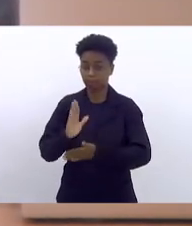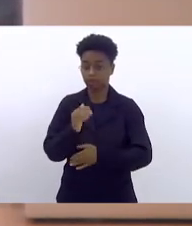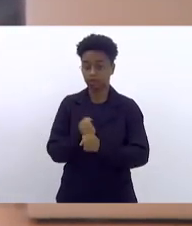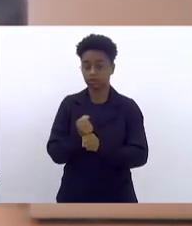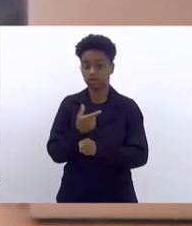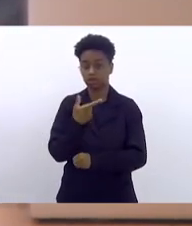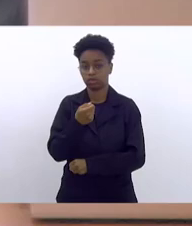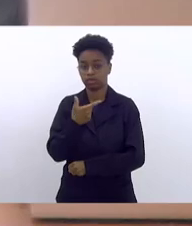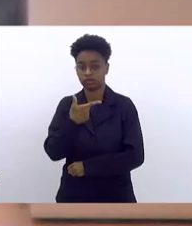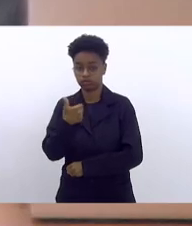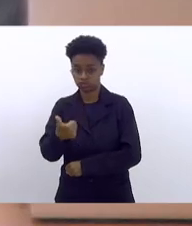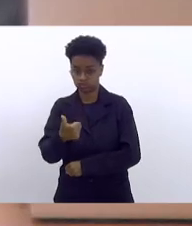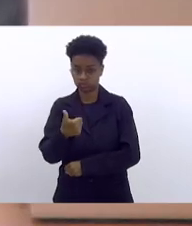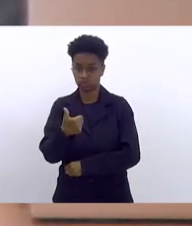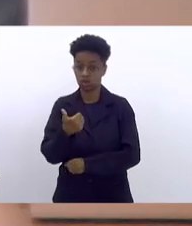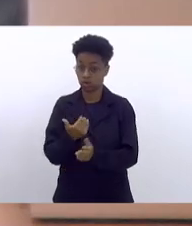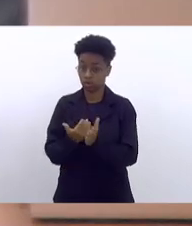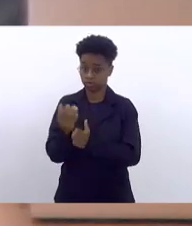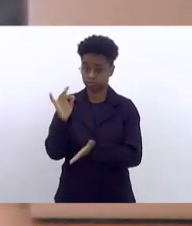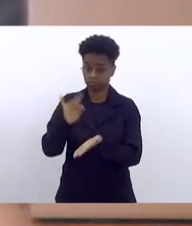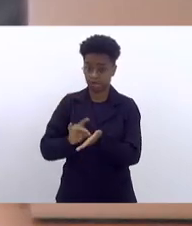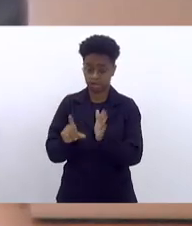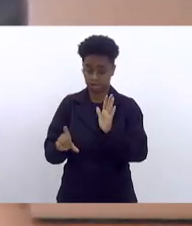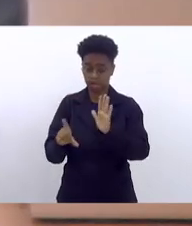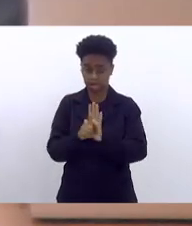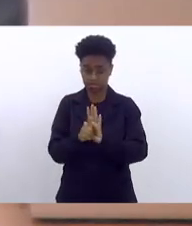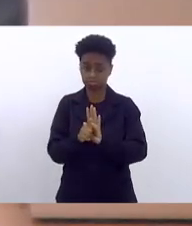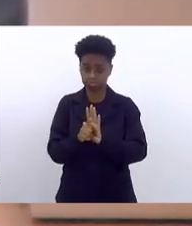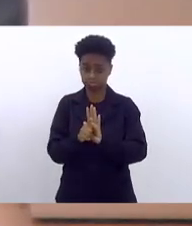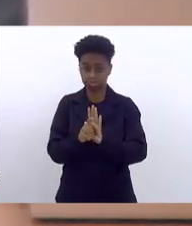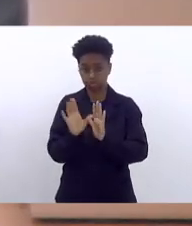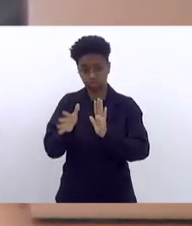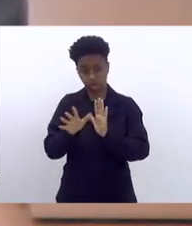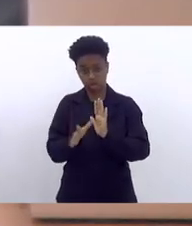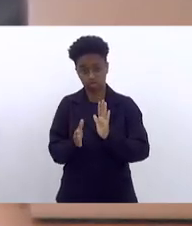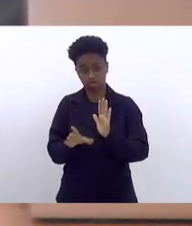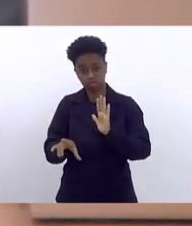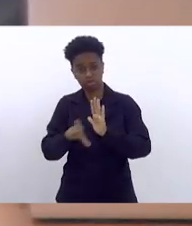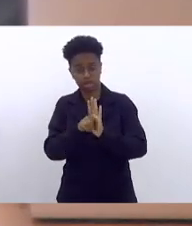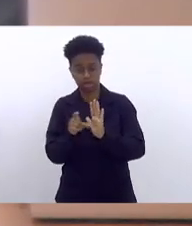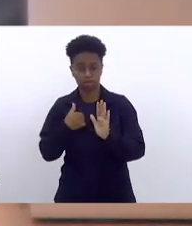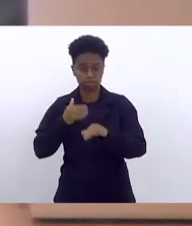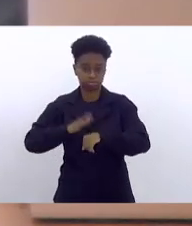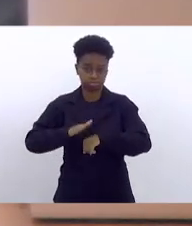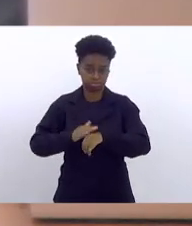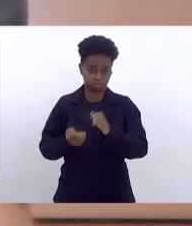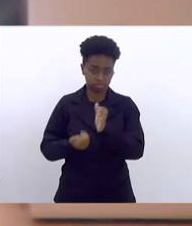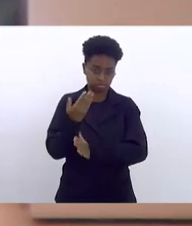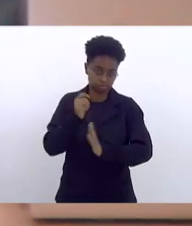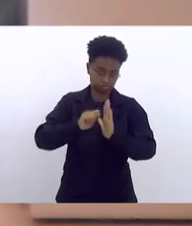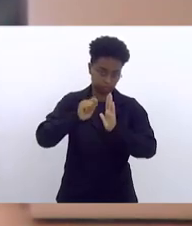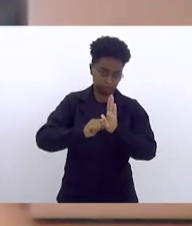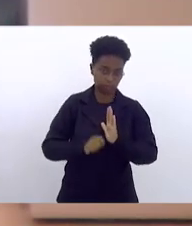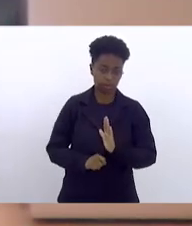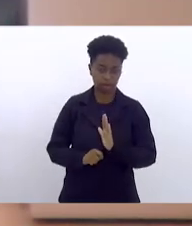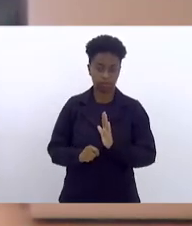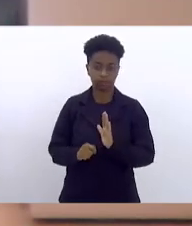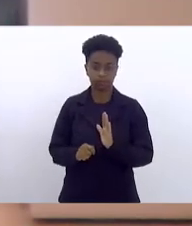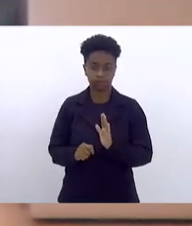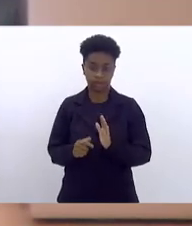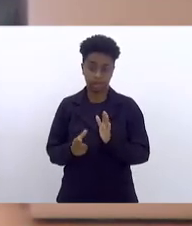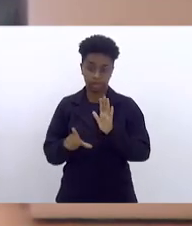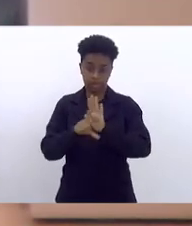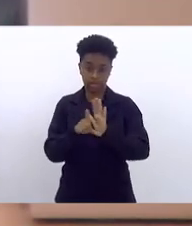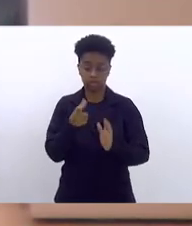entrou como lei né já da minha autoria já uma lei